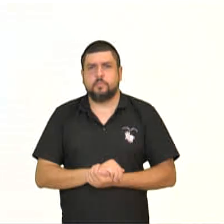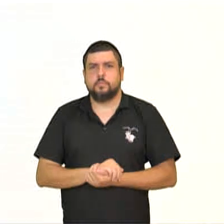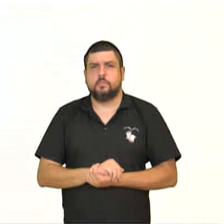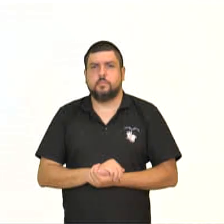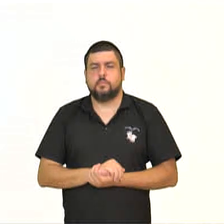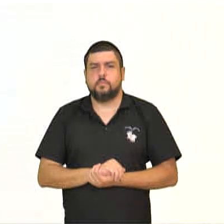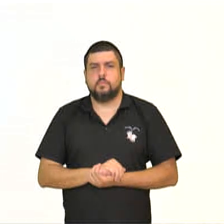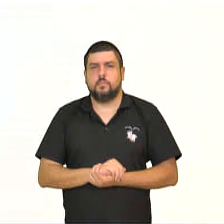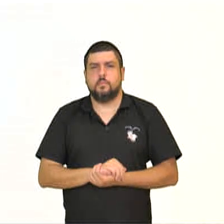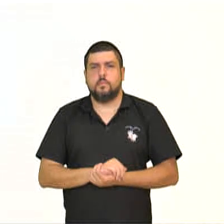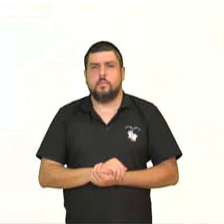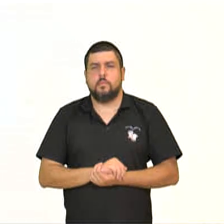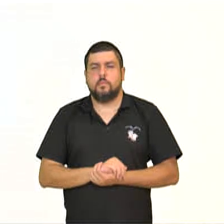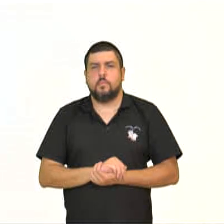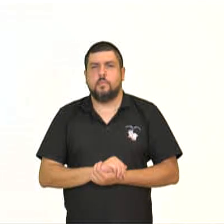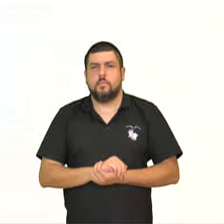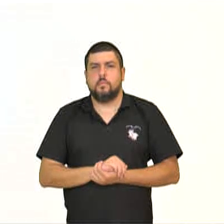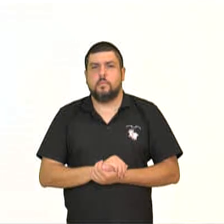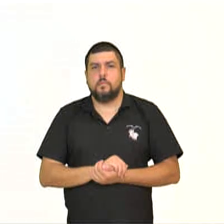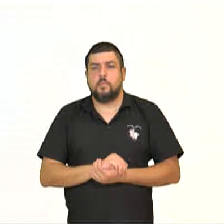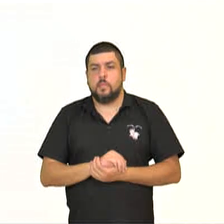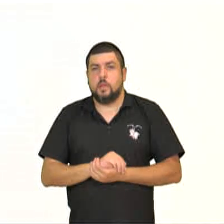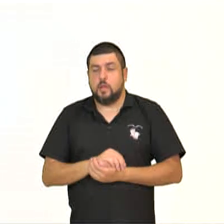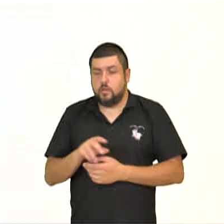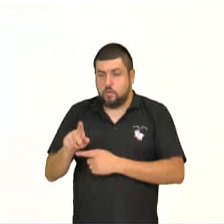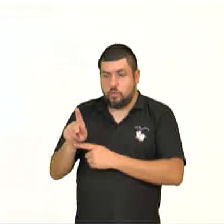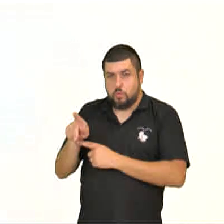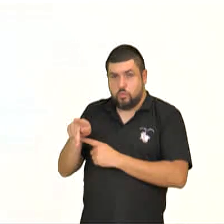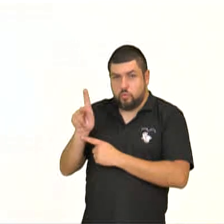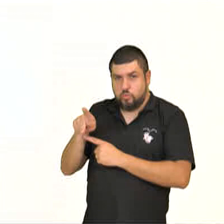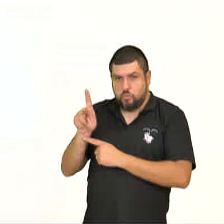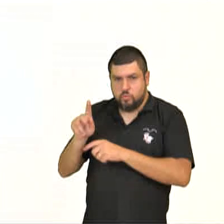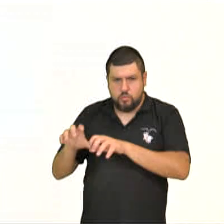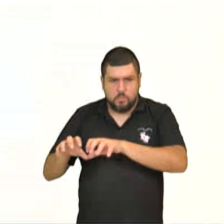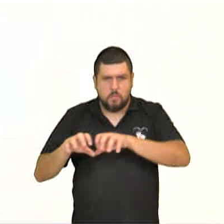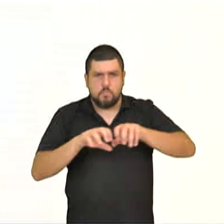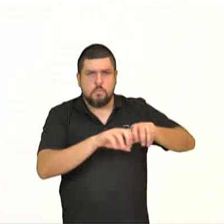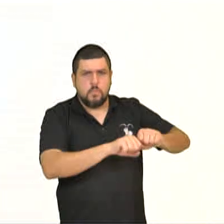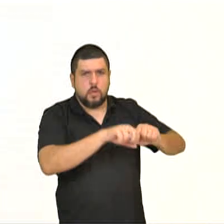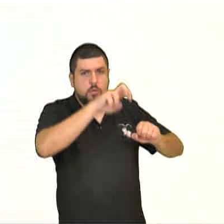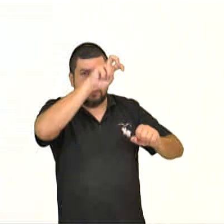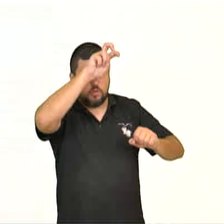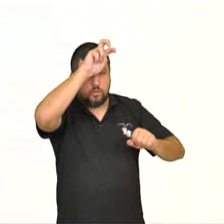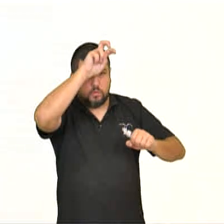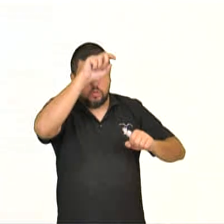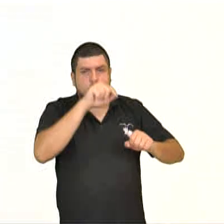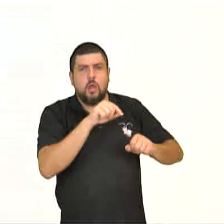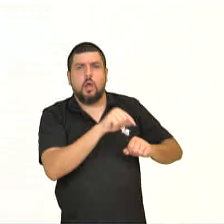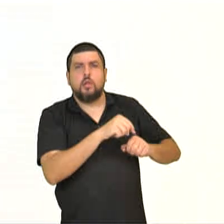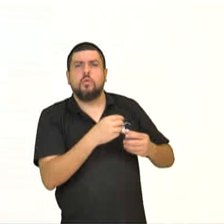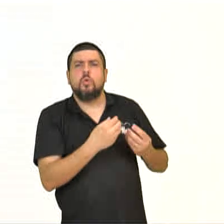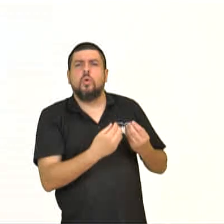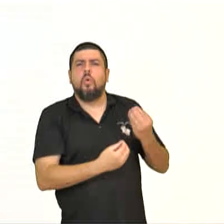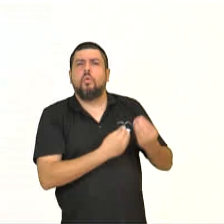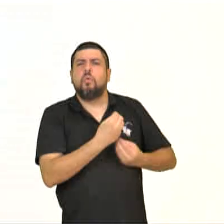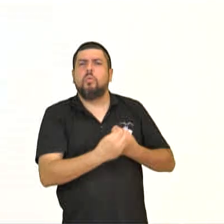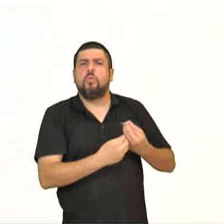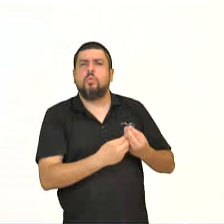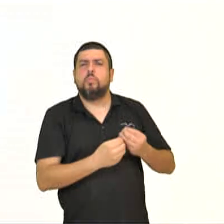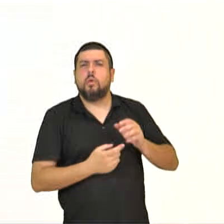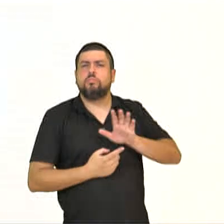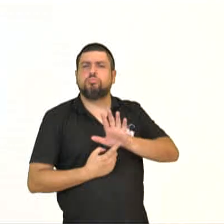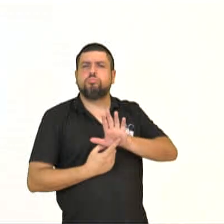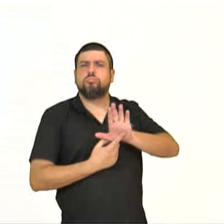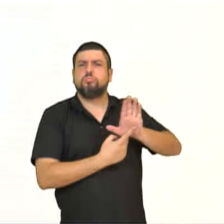desta dinastia, os cuxitas que dominaram o Egito, eles, claro, com uma ideia de legitimação de poder, para não dar